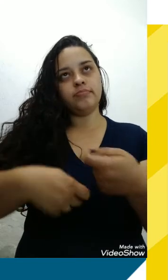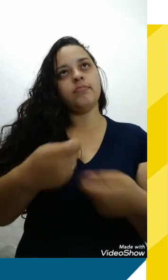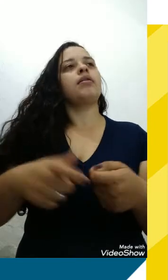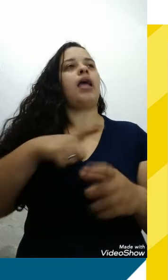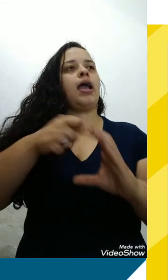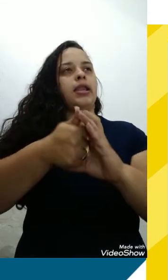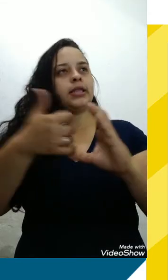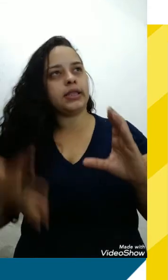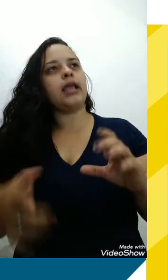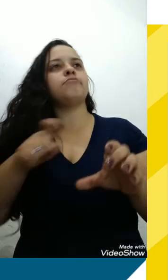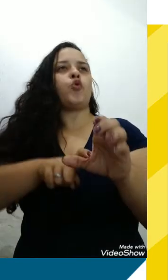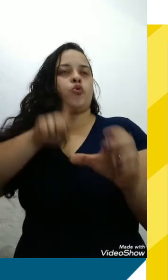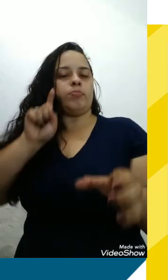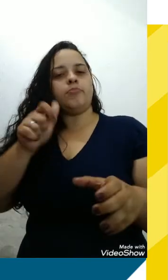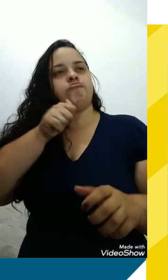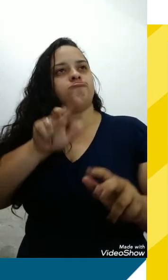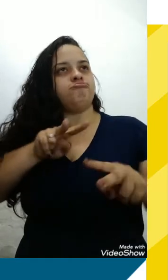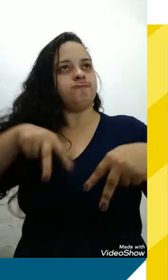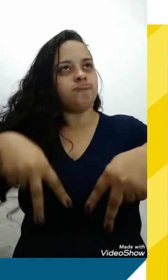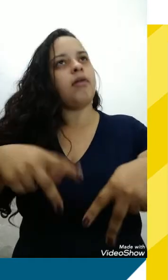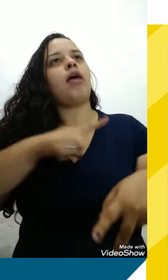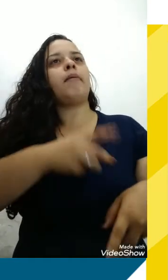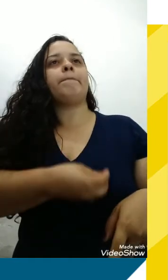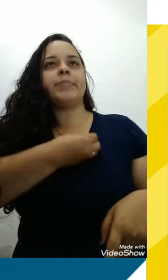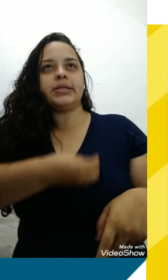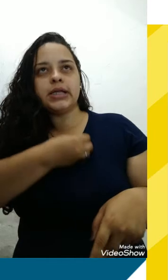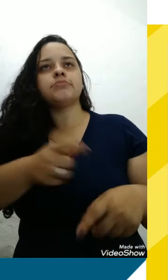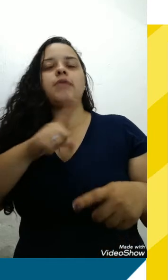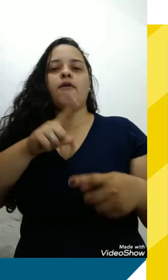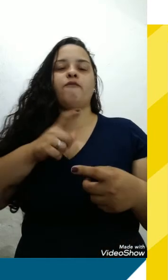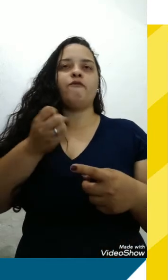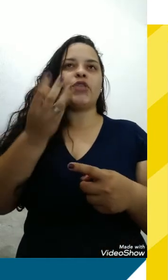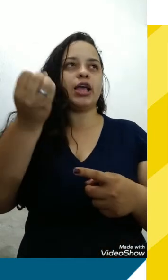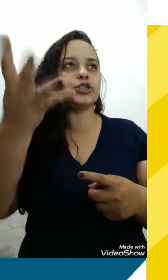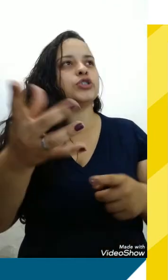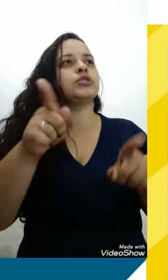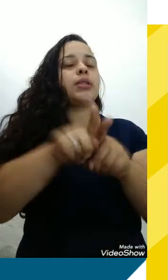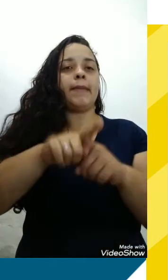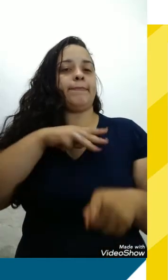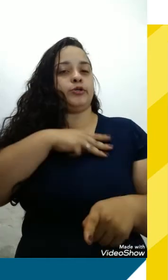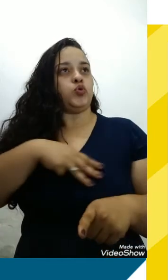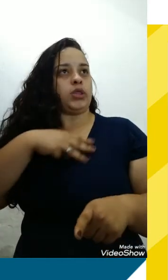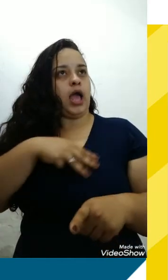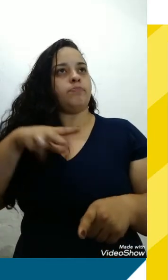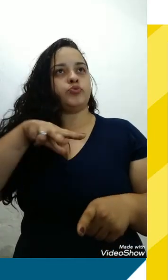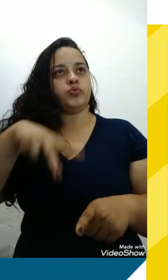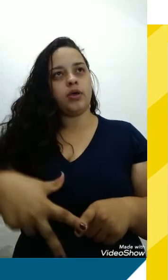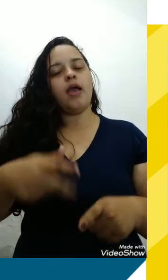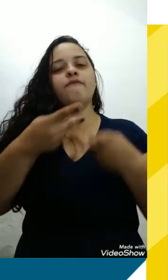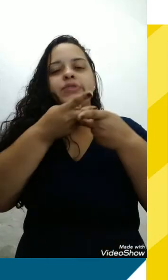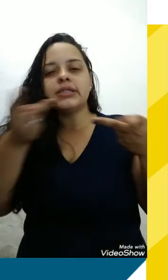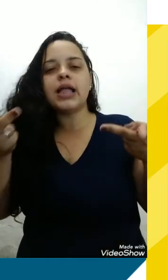e mobilidade. A sua presença, que fora atestada por viajantes e por missionários portugueses que visitaram a costa a partir do século